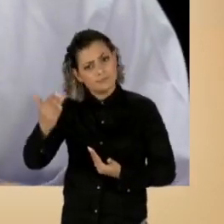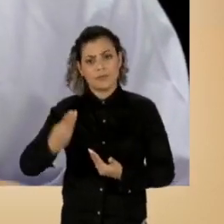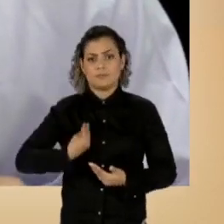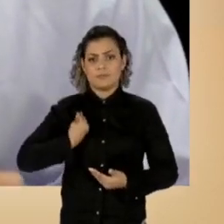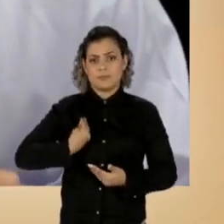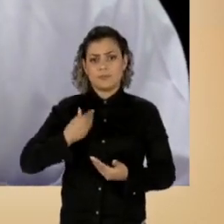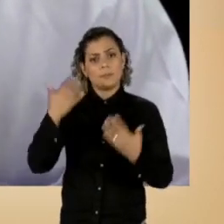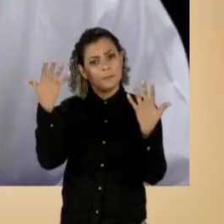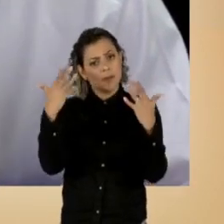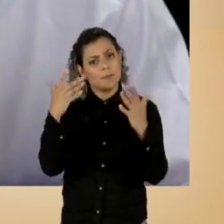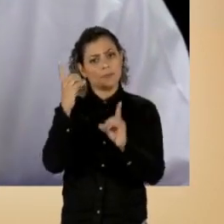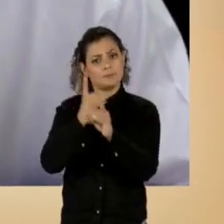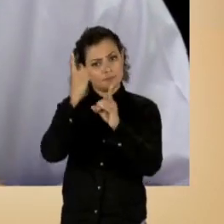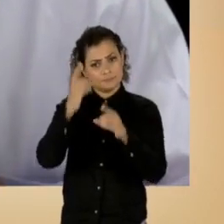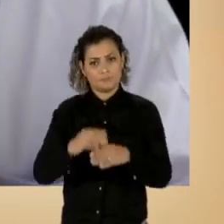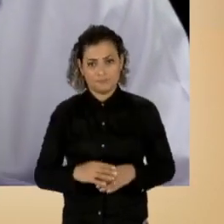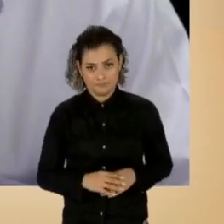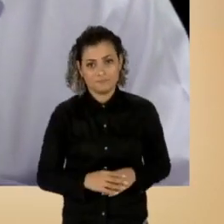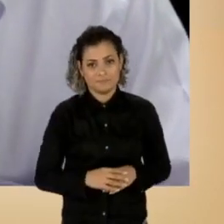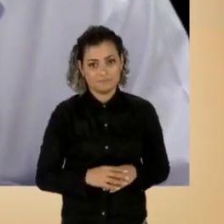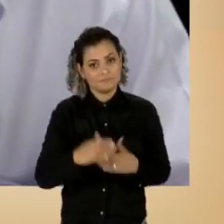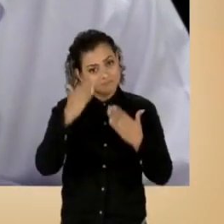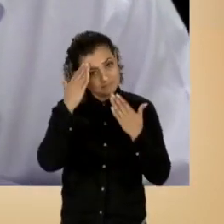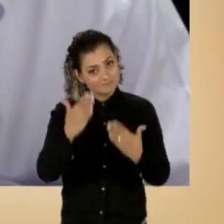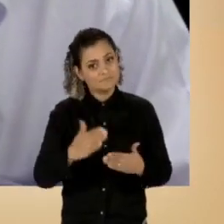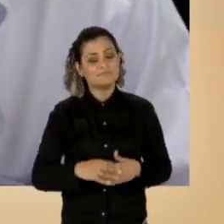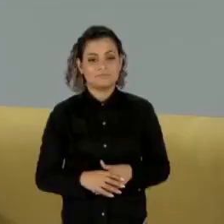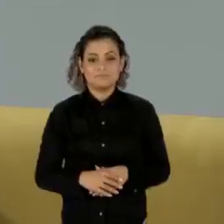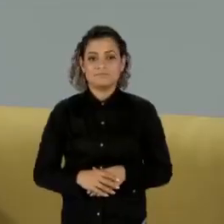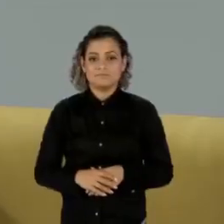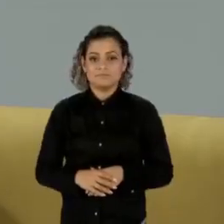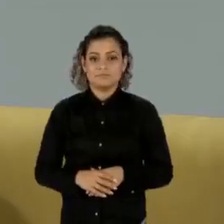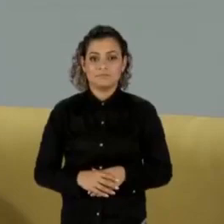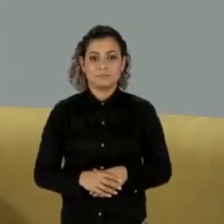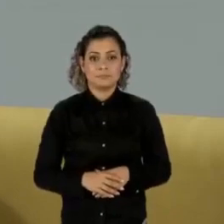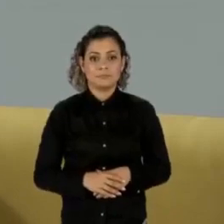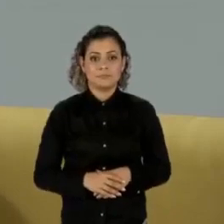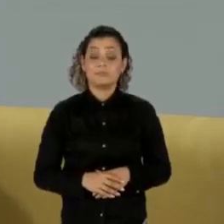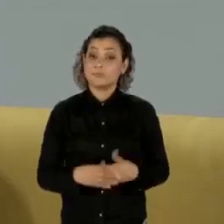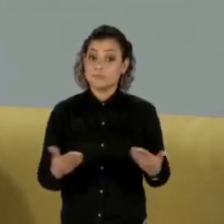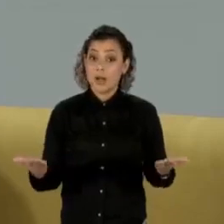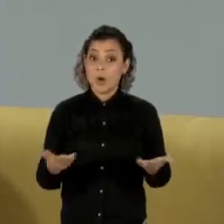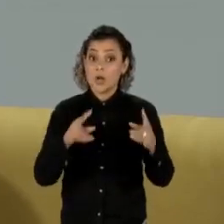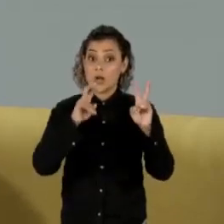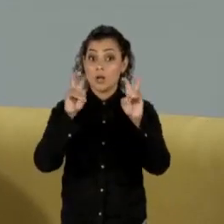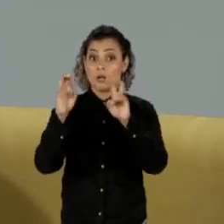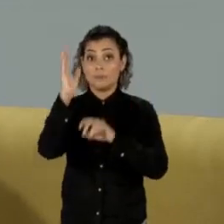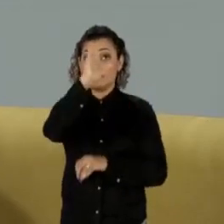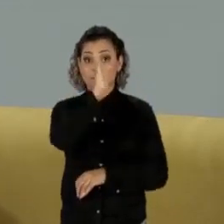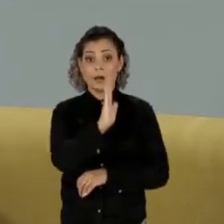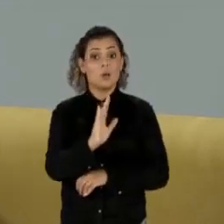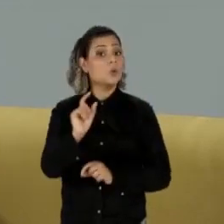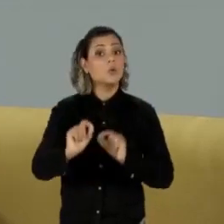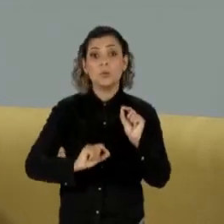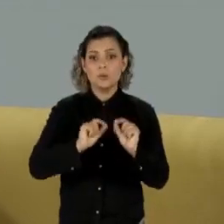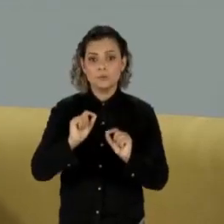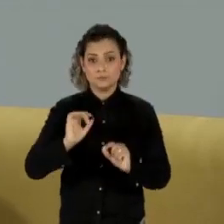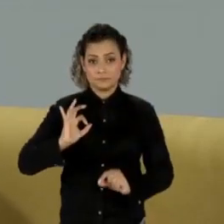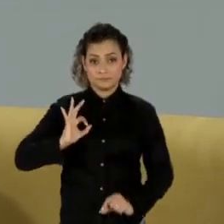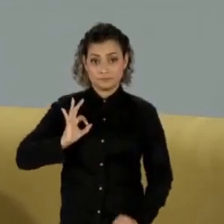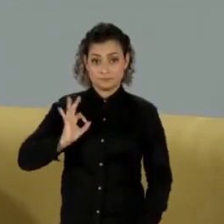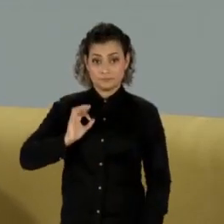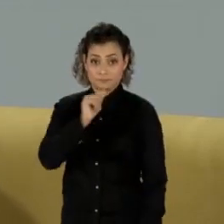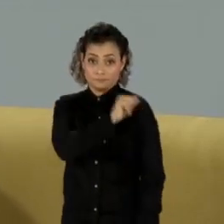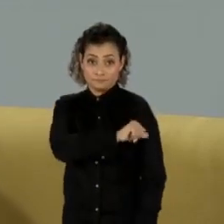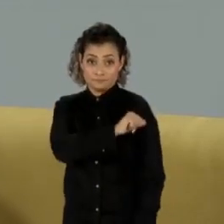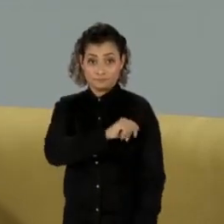parabéns pela descoberto e o que agradeço voltar a usá outras notícias do brasil as polícias do rio